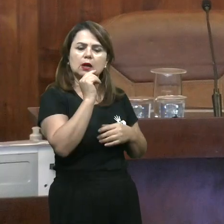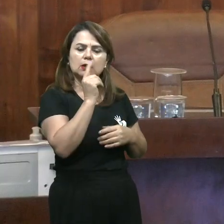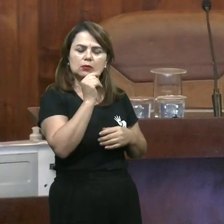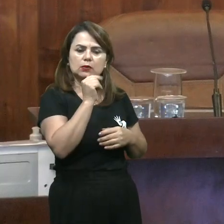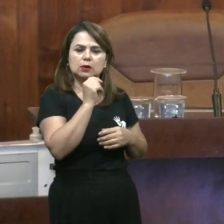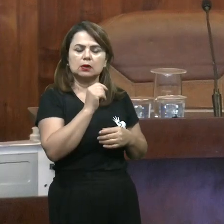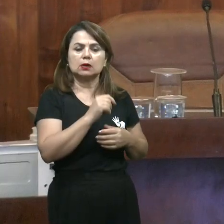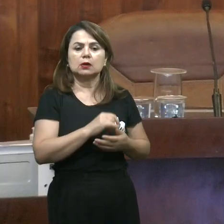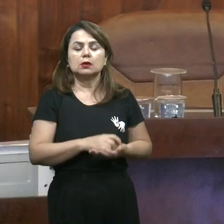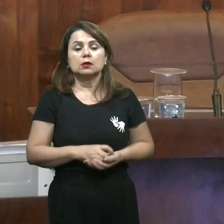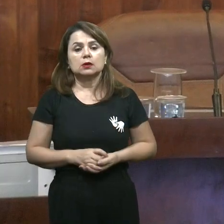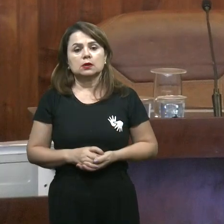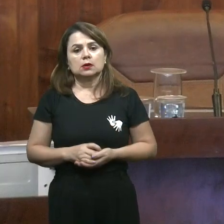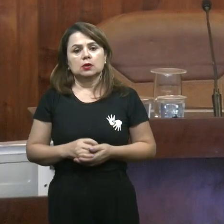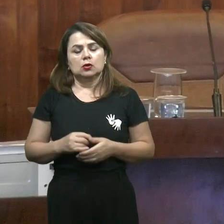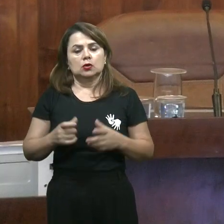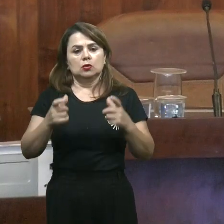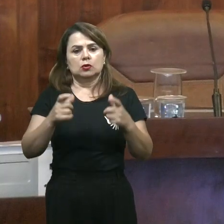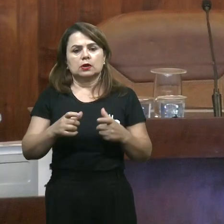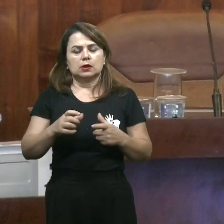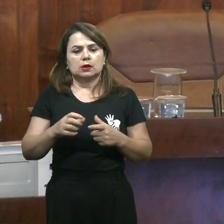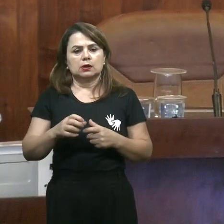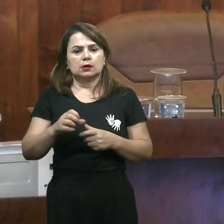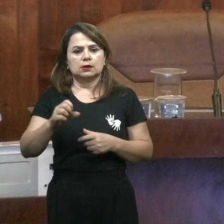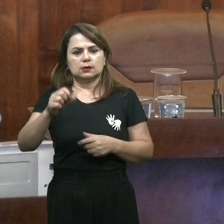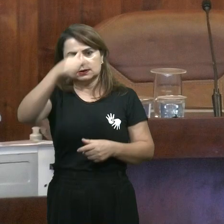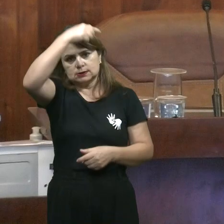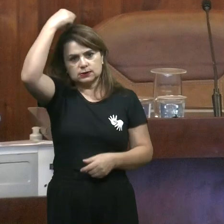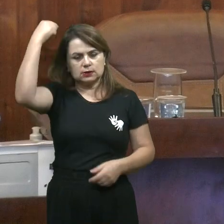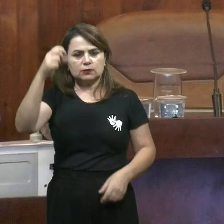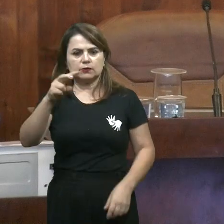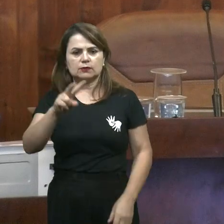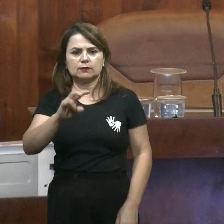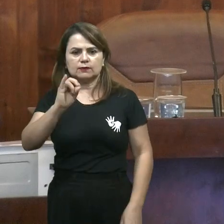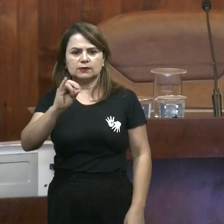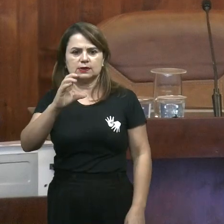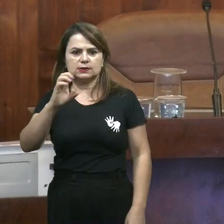Blubola da Silva, localizado no bairro Jardim São Vicente de Paula, Zona Sul.